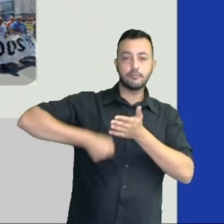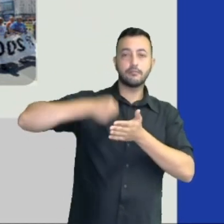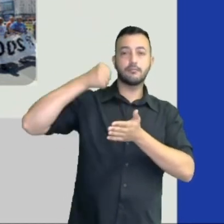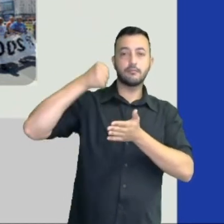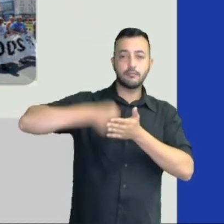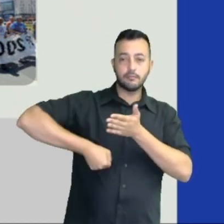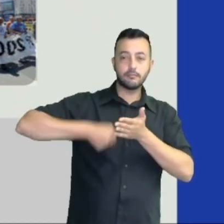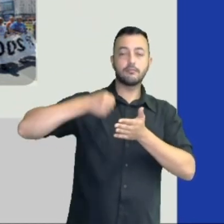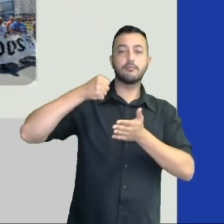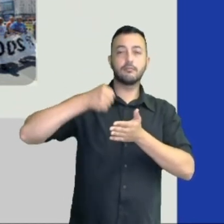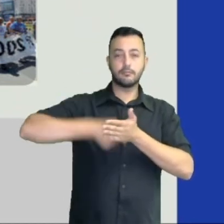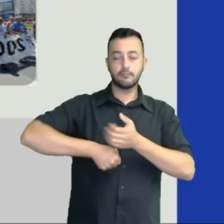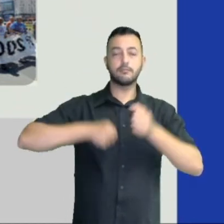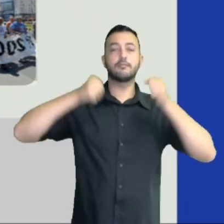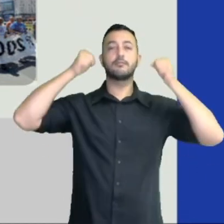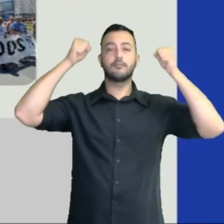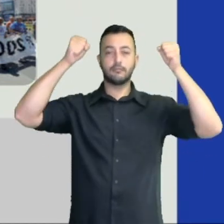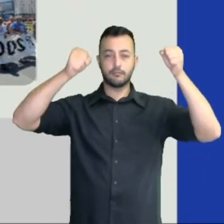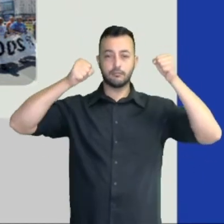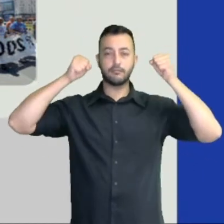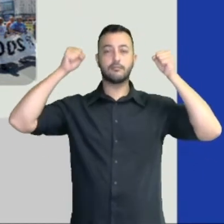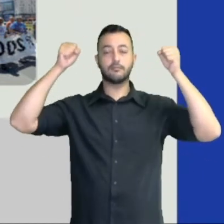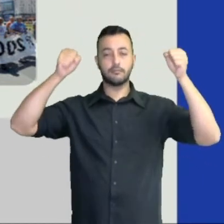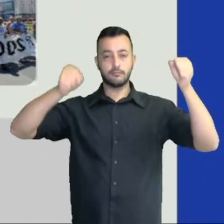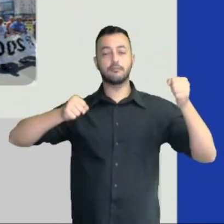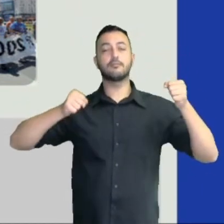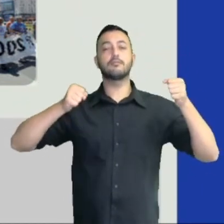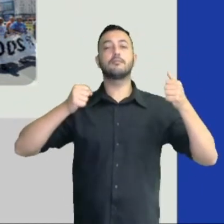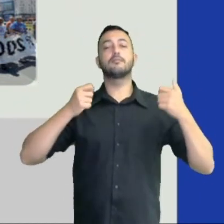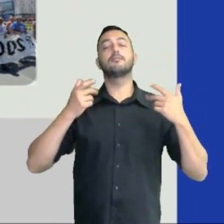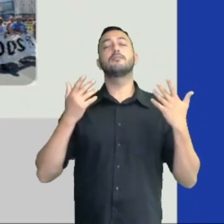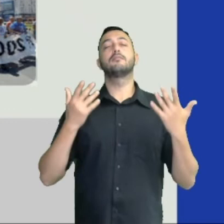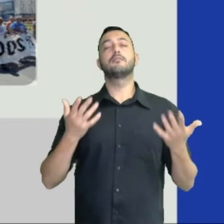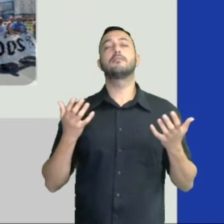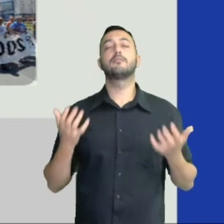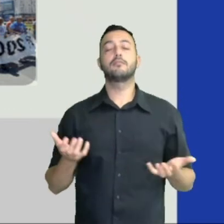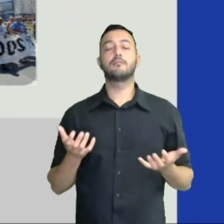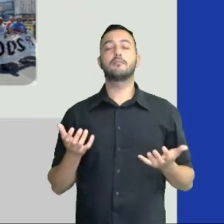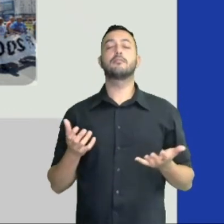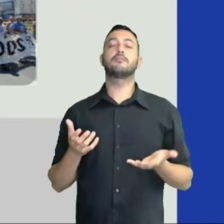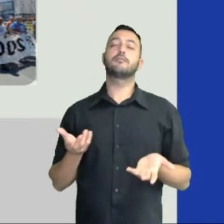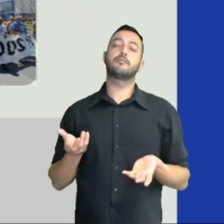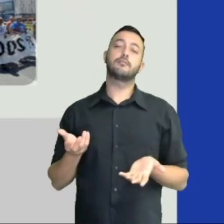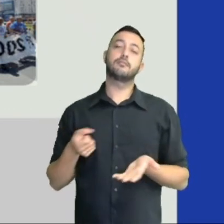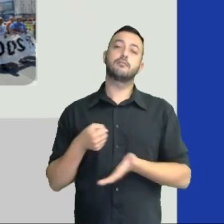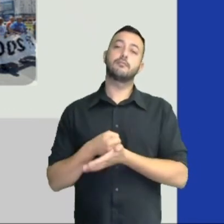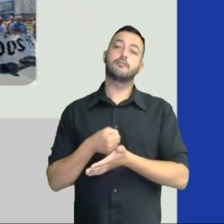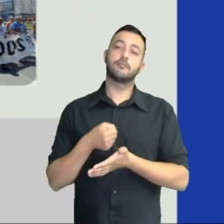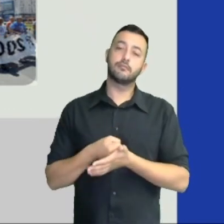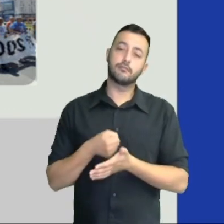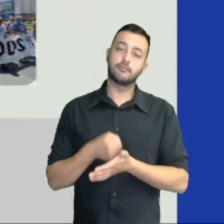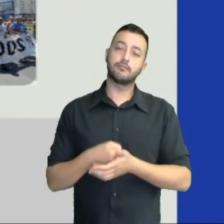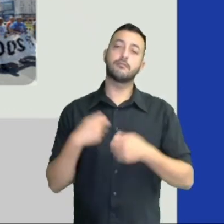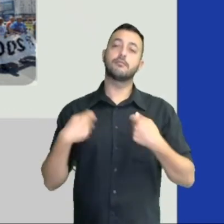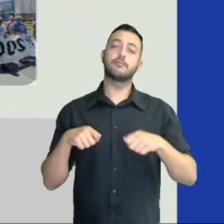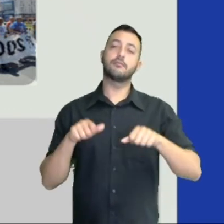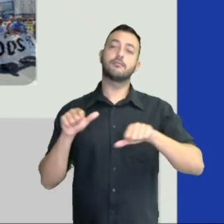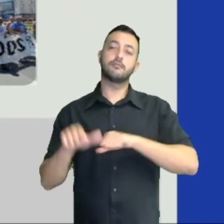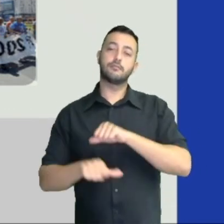um ativismo para que exigir algumas mudanças,